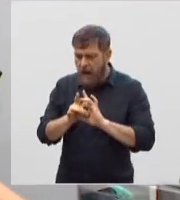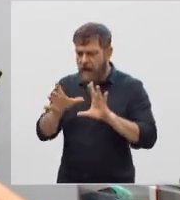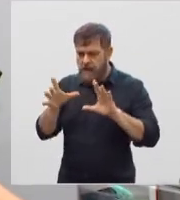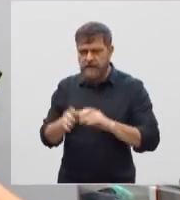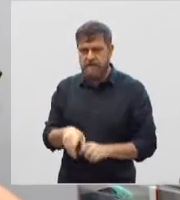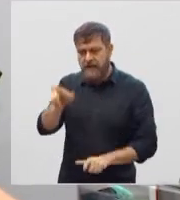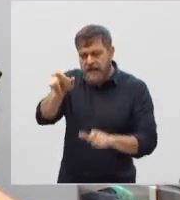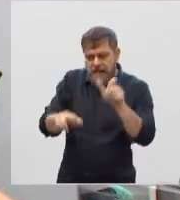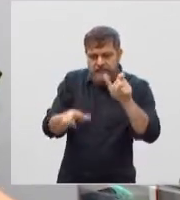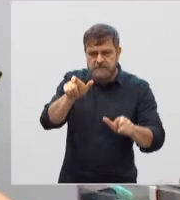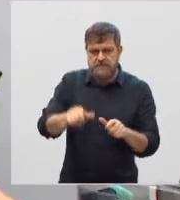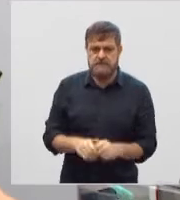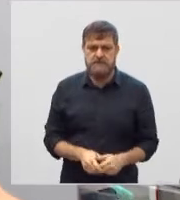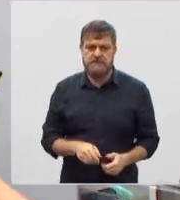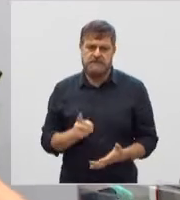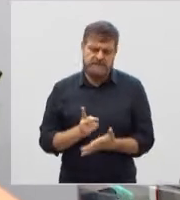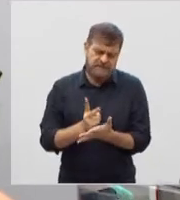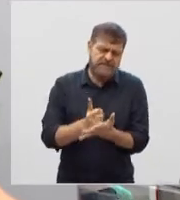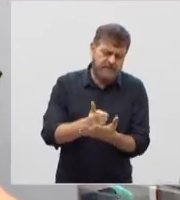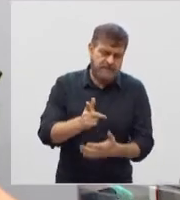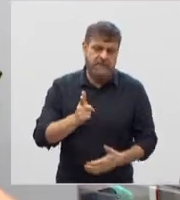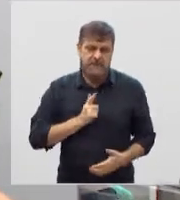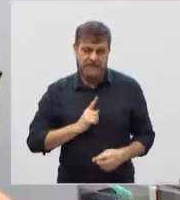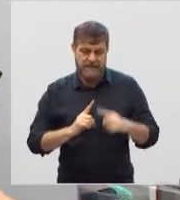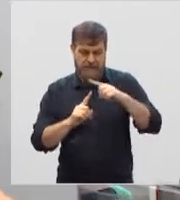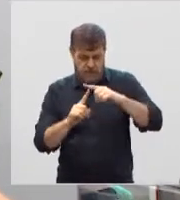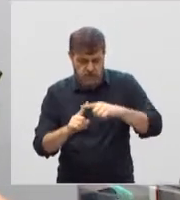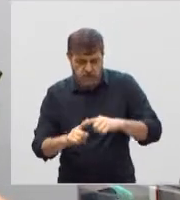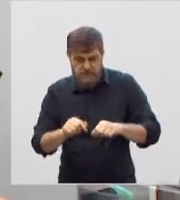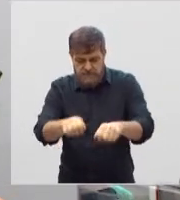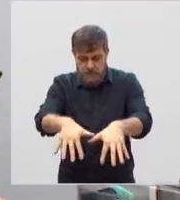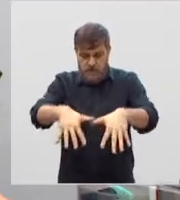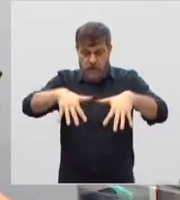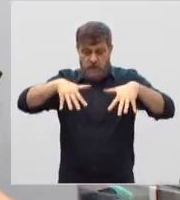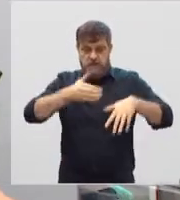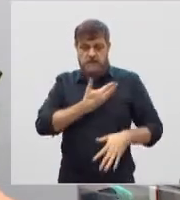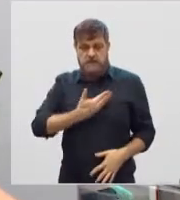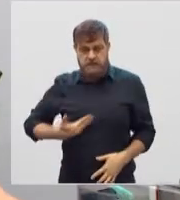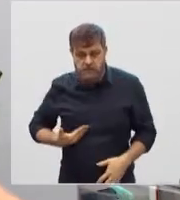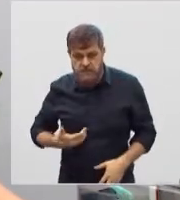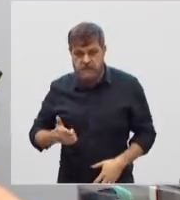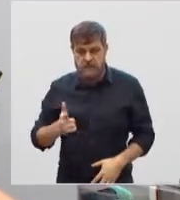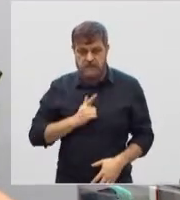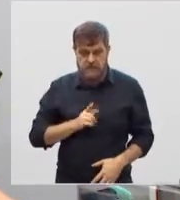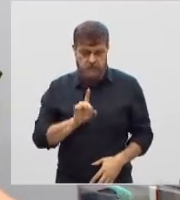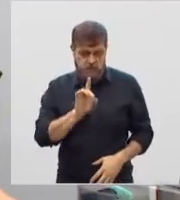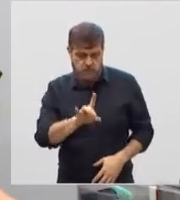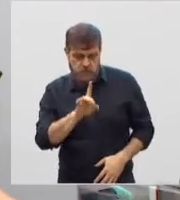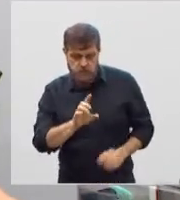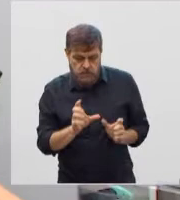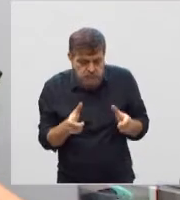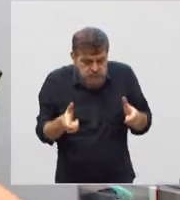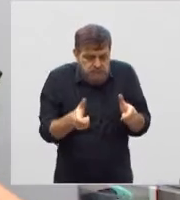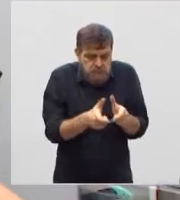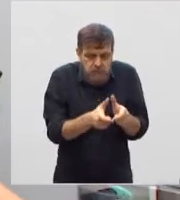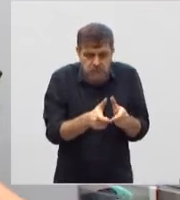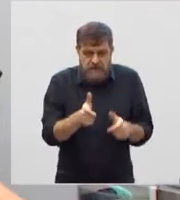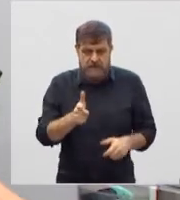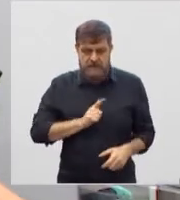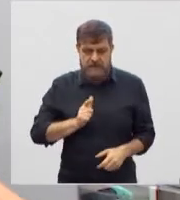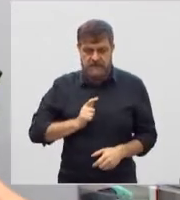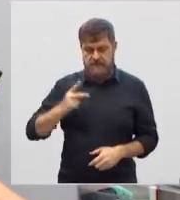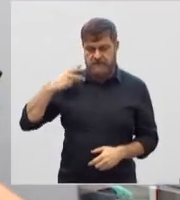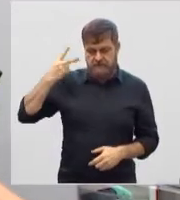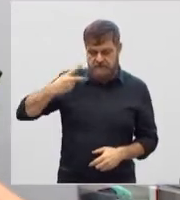opinar, elas têm essa oportunidade. Claro que existem muitos tipos de audiência, né? Existem audiências que ficam restritas apenas a quem